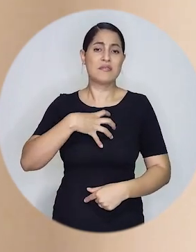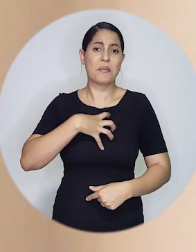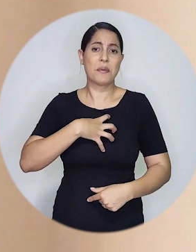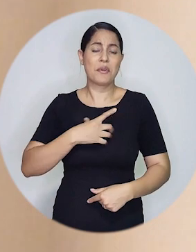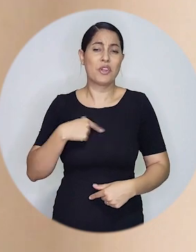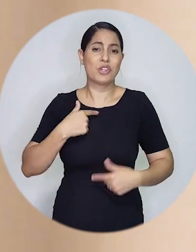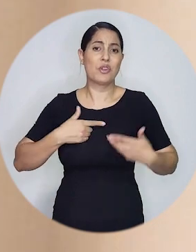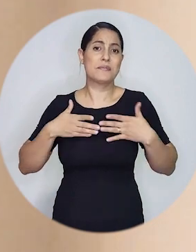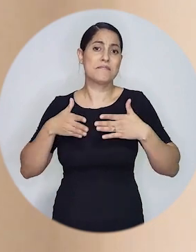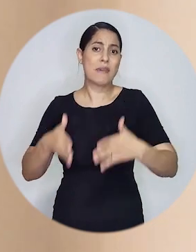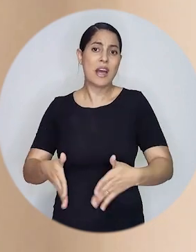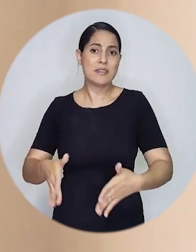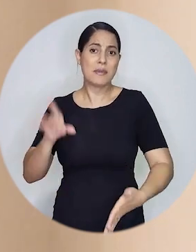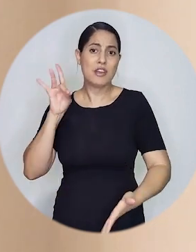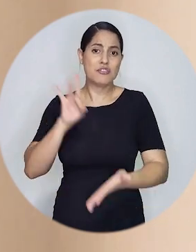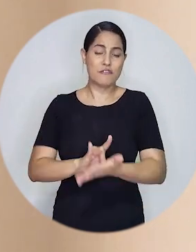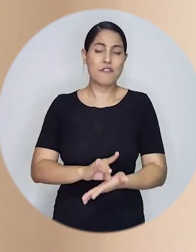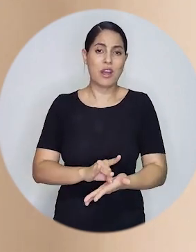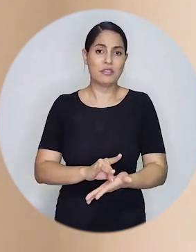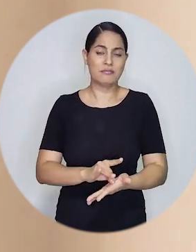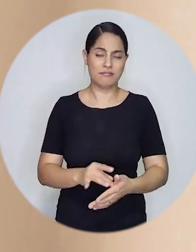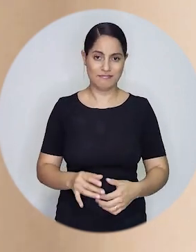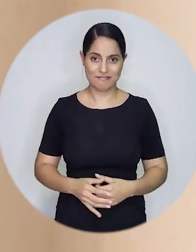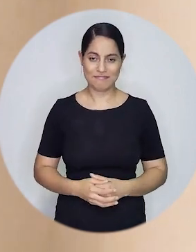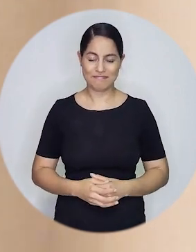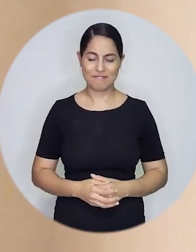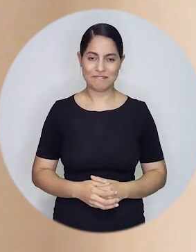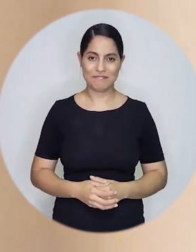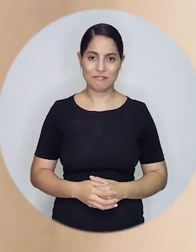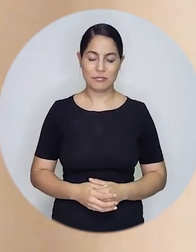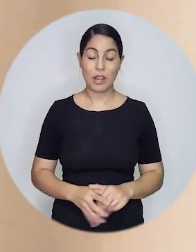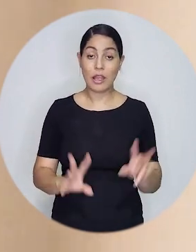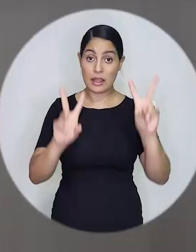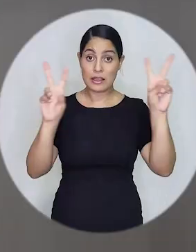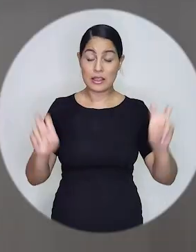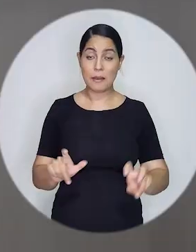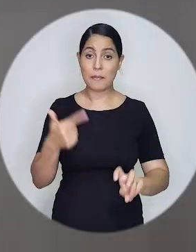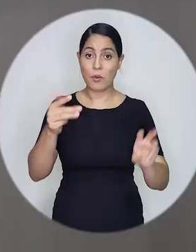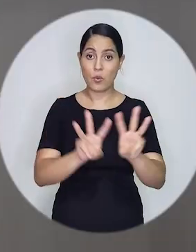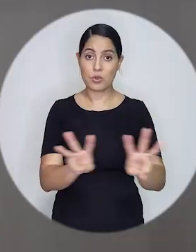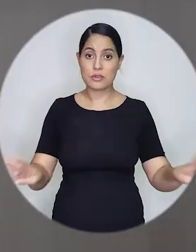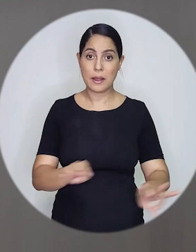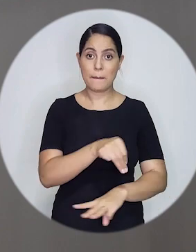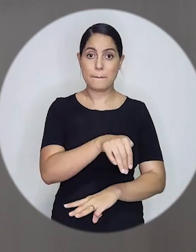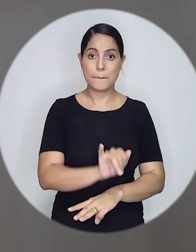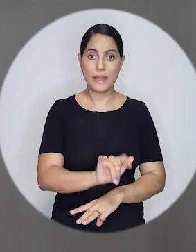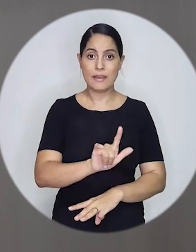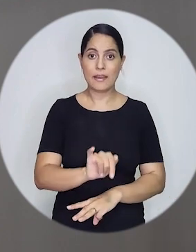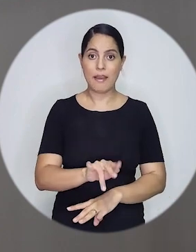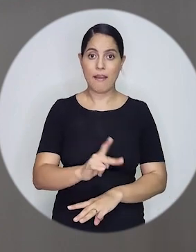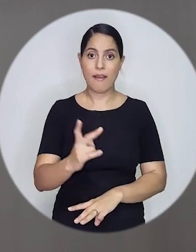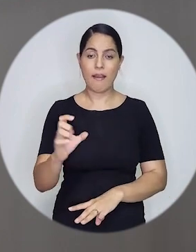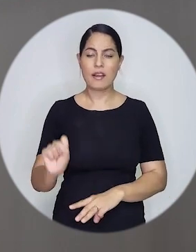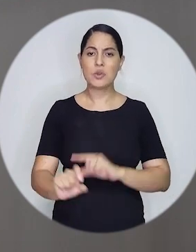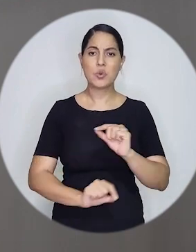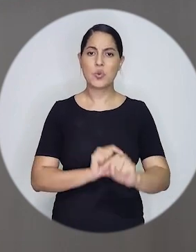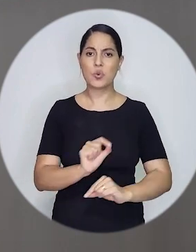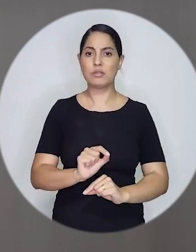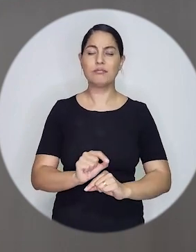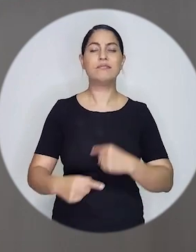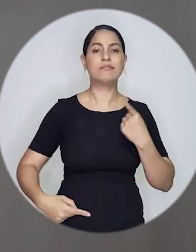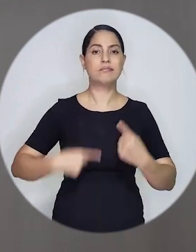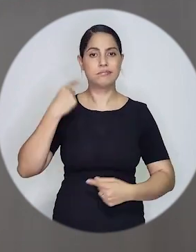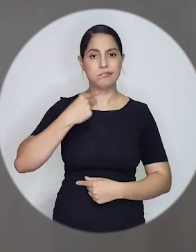nos sintamos pertencentes e queiramos estar dentro desses espaços. Outro destaque do portal Migalhas foi o papel